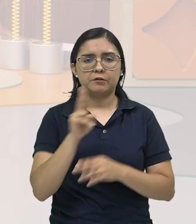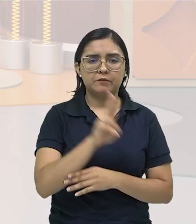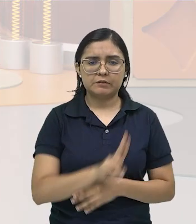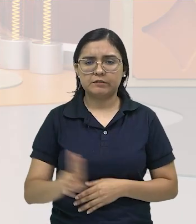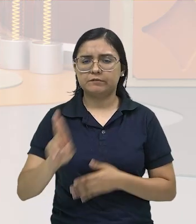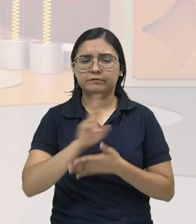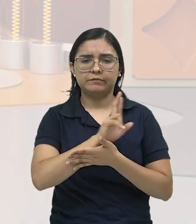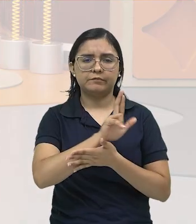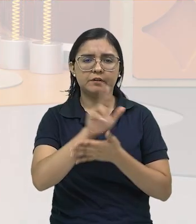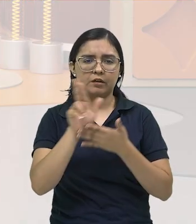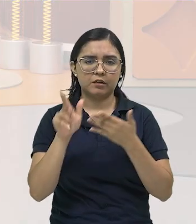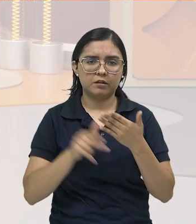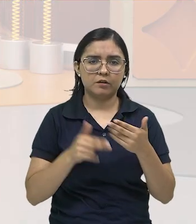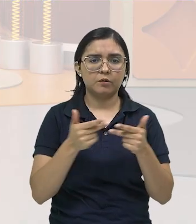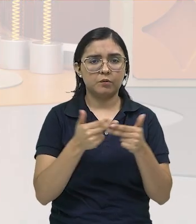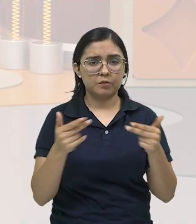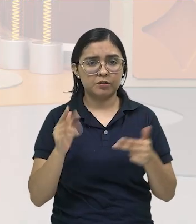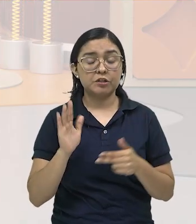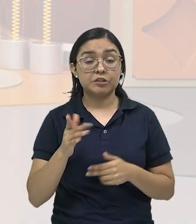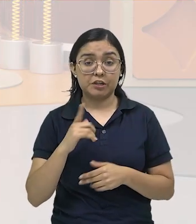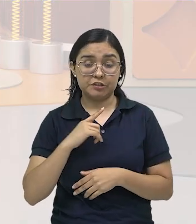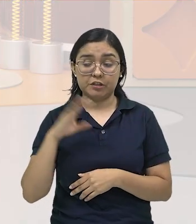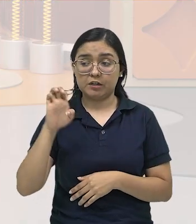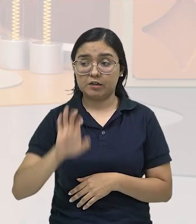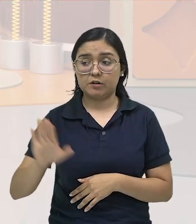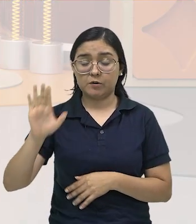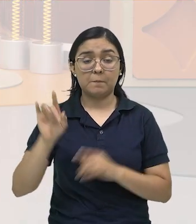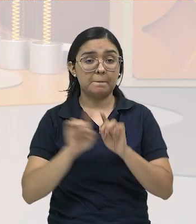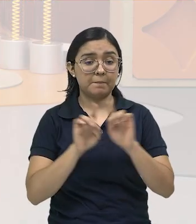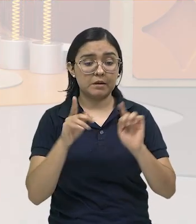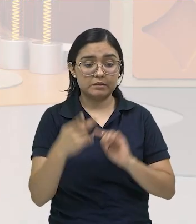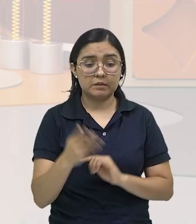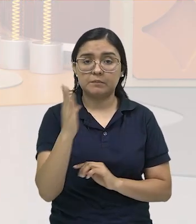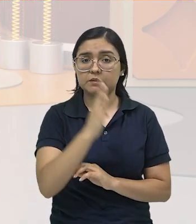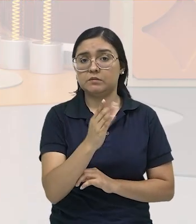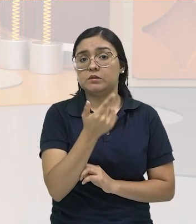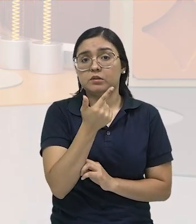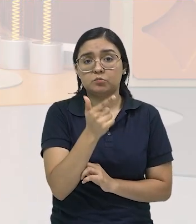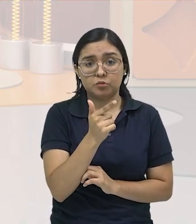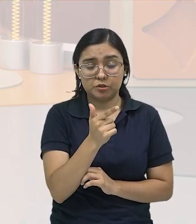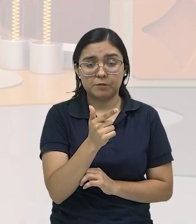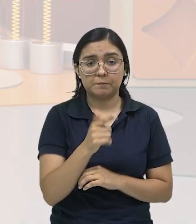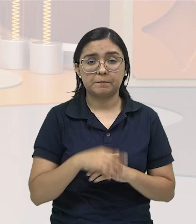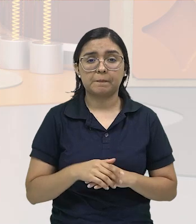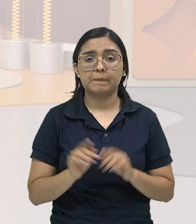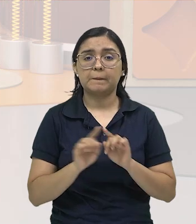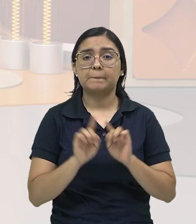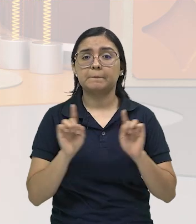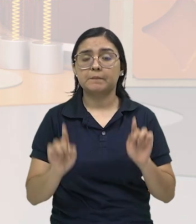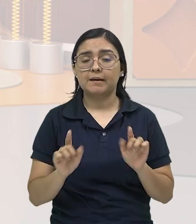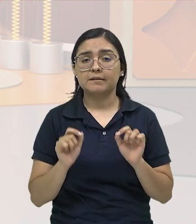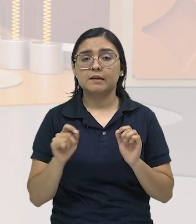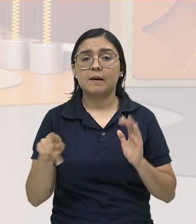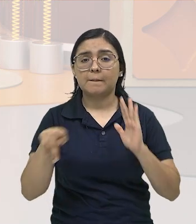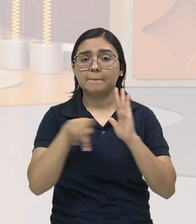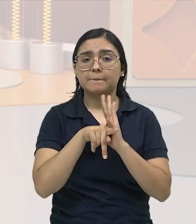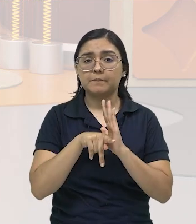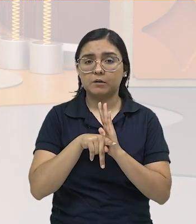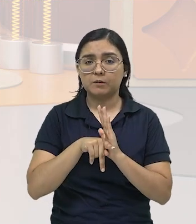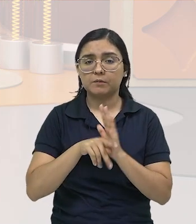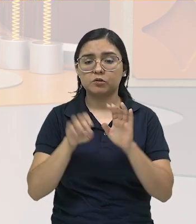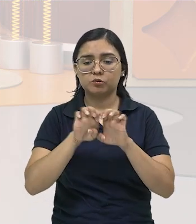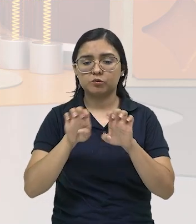de várias outras coisas que já se tinha na Europa, mas que no Brasil não existiam, você tem que lembrar também que a própria estrutura de